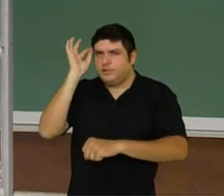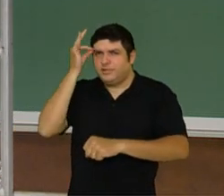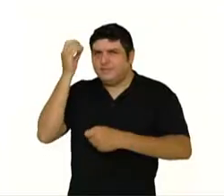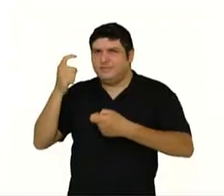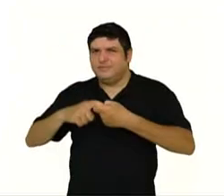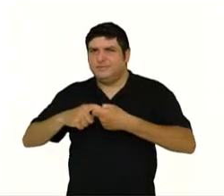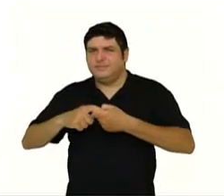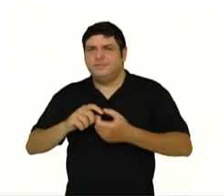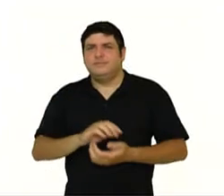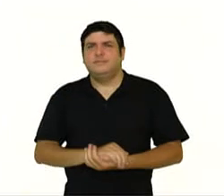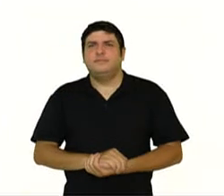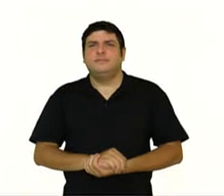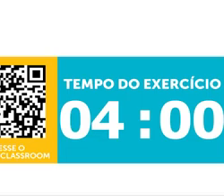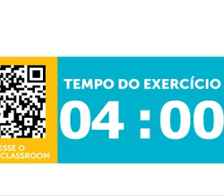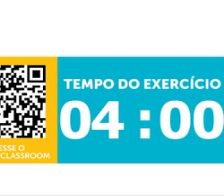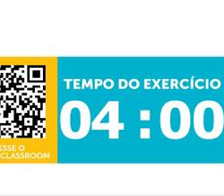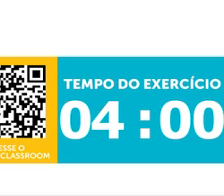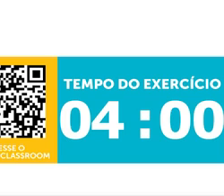já volta.